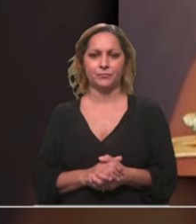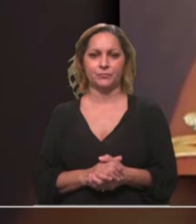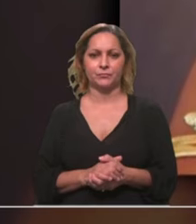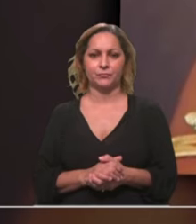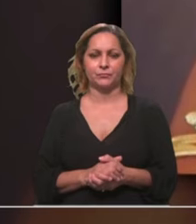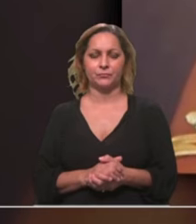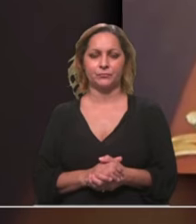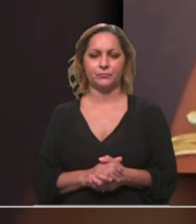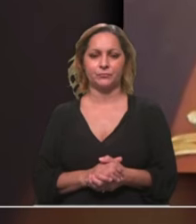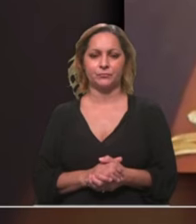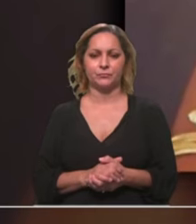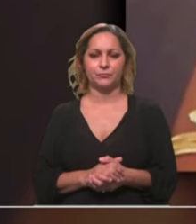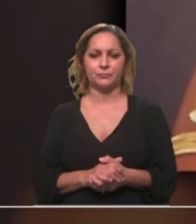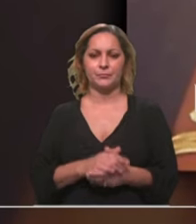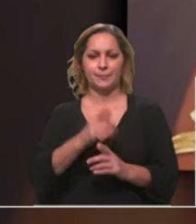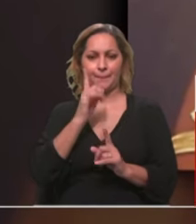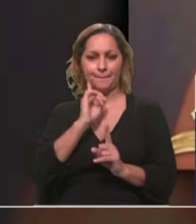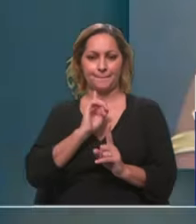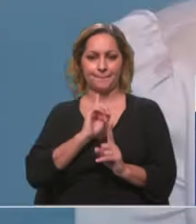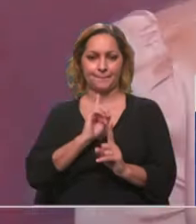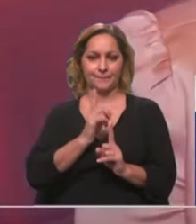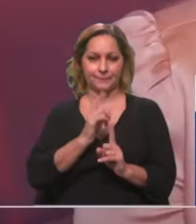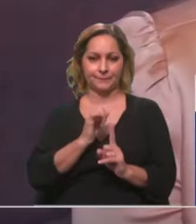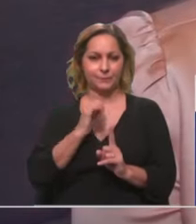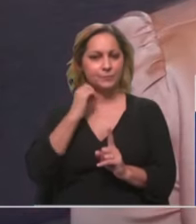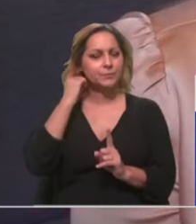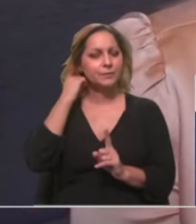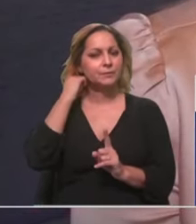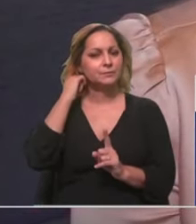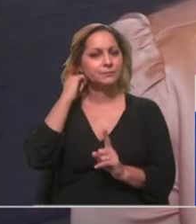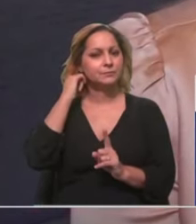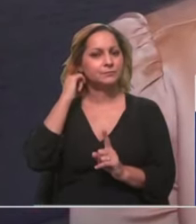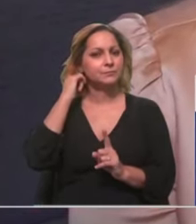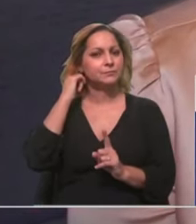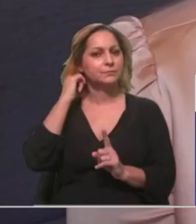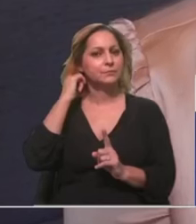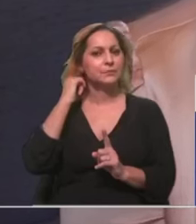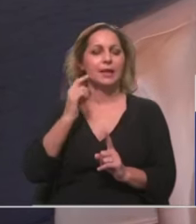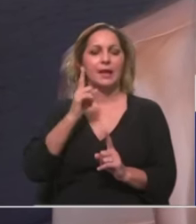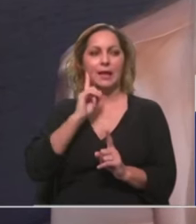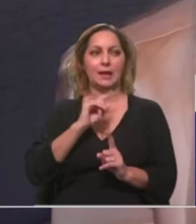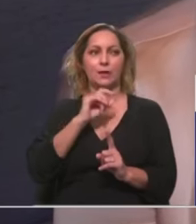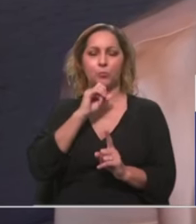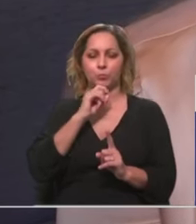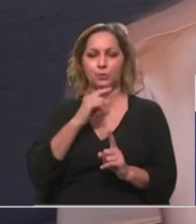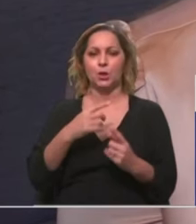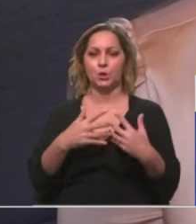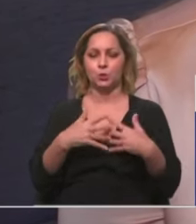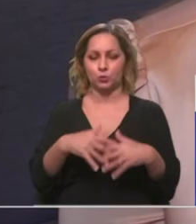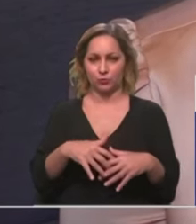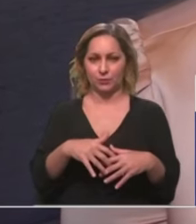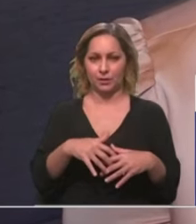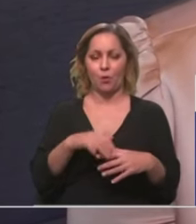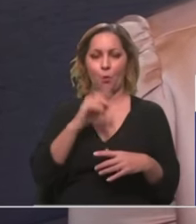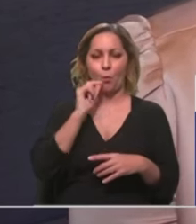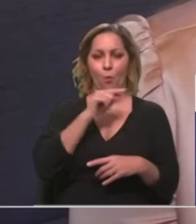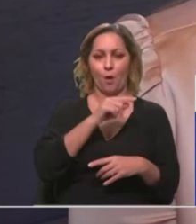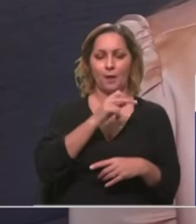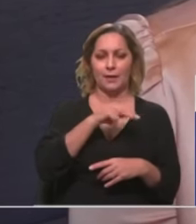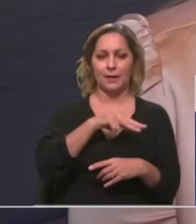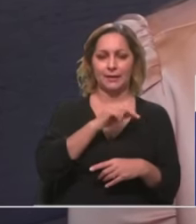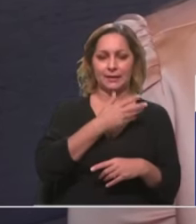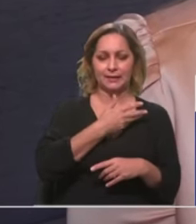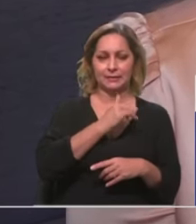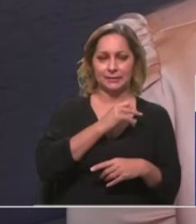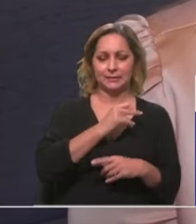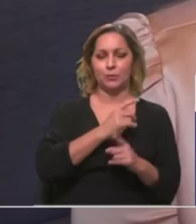pouco ela teve um ela eh poderia ter a dúvida desse tal Dan Nadia por o envolvimento que teve